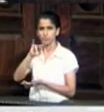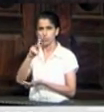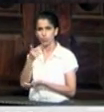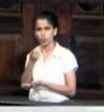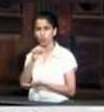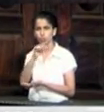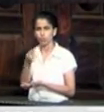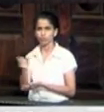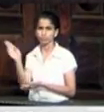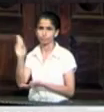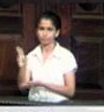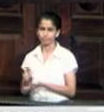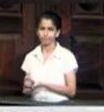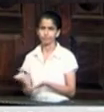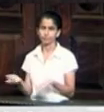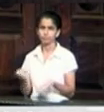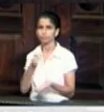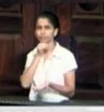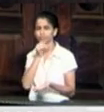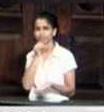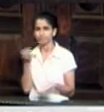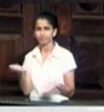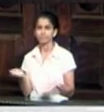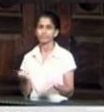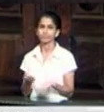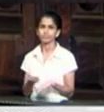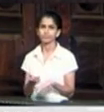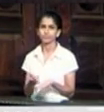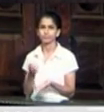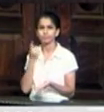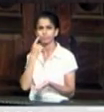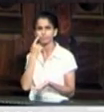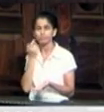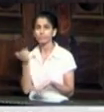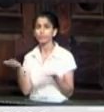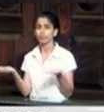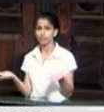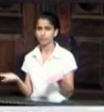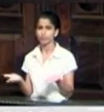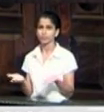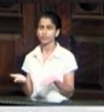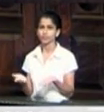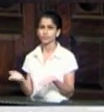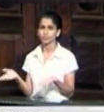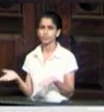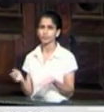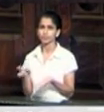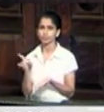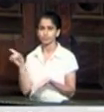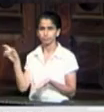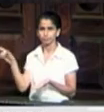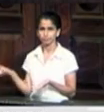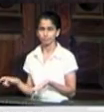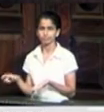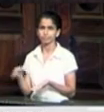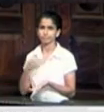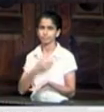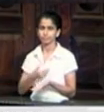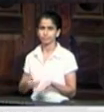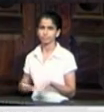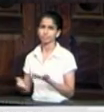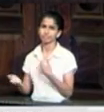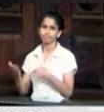reais. Estou dando esse exemplo para ver como é que é tratada de forma anárquica. E